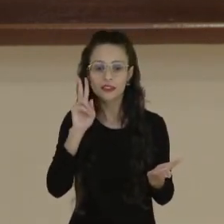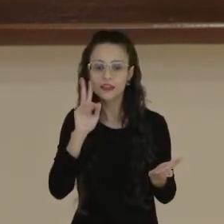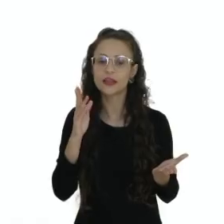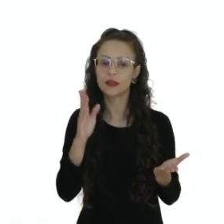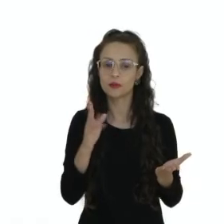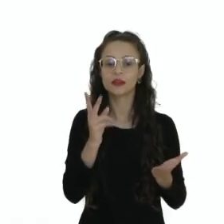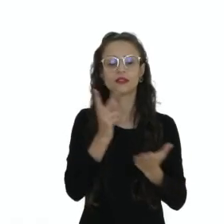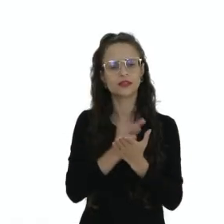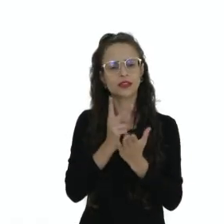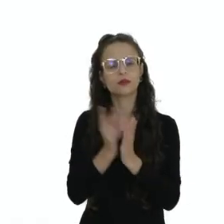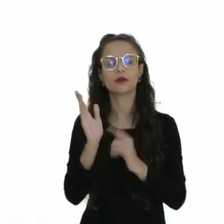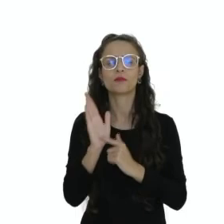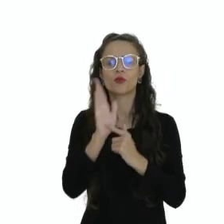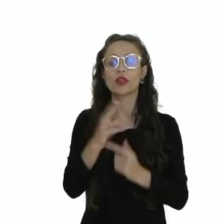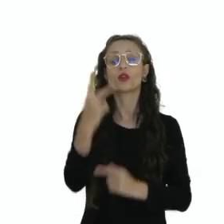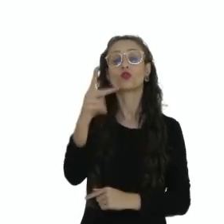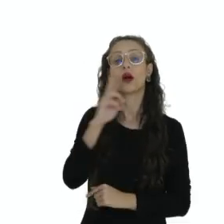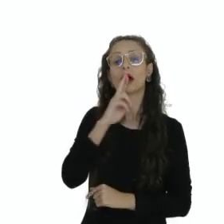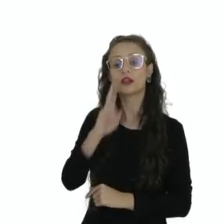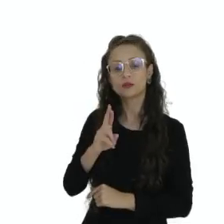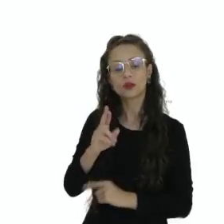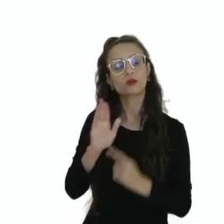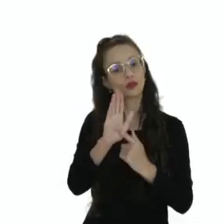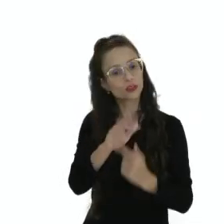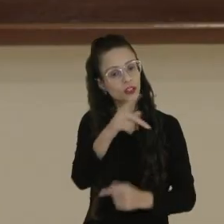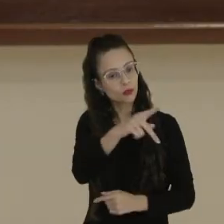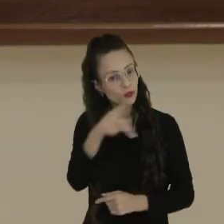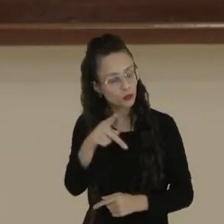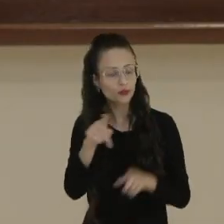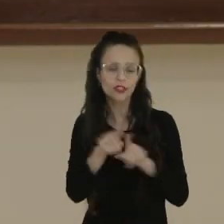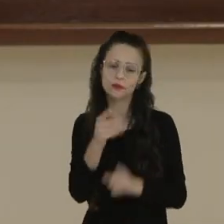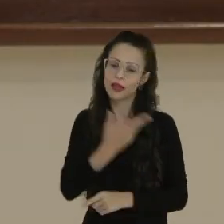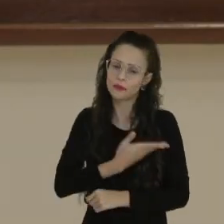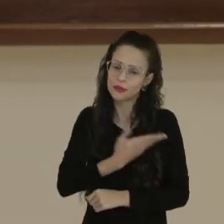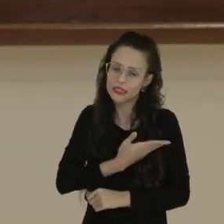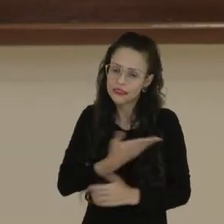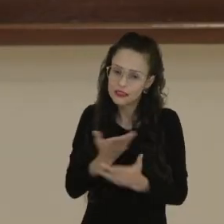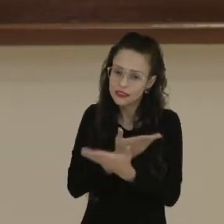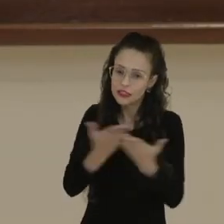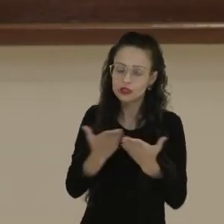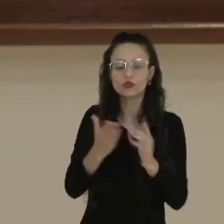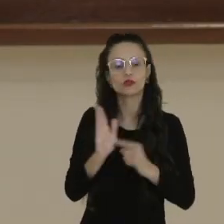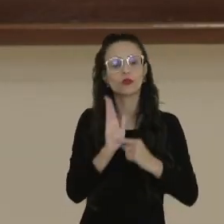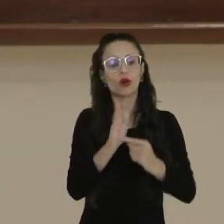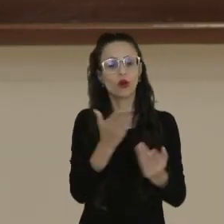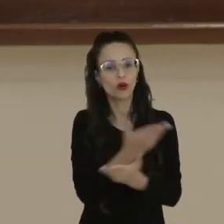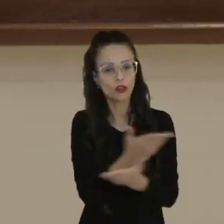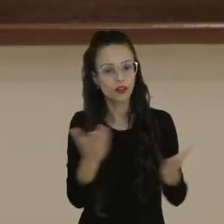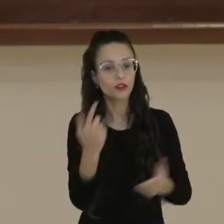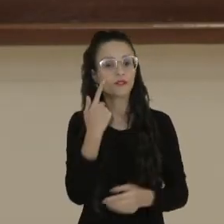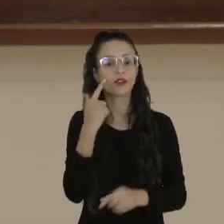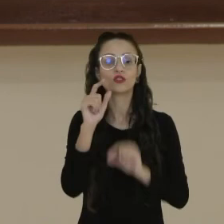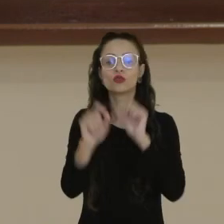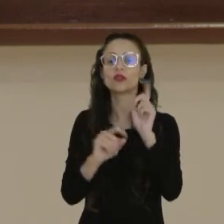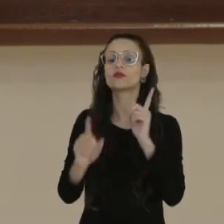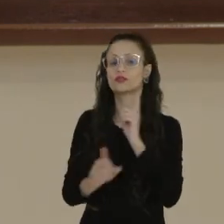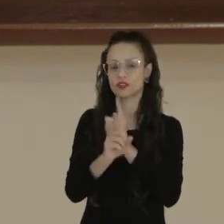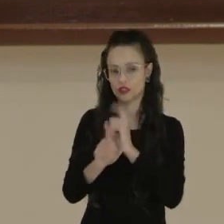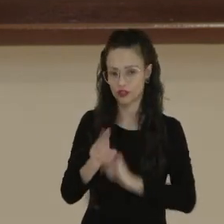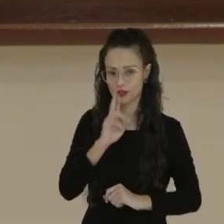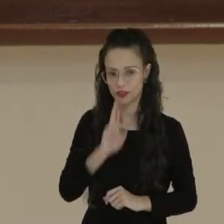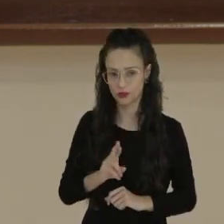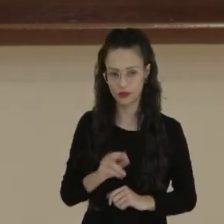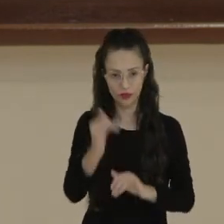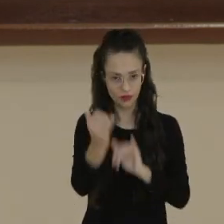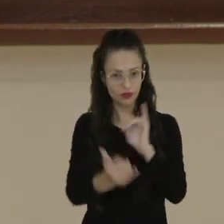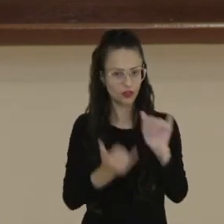compartilhar sua resposta com os professores, os coleguinhas, os amiguinhos, certo? Sempre compartilha lá e veja o que vocês acharam aí. Internet é